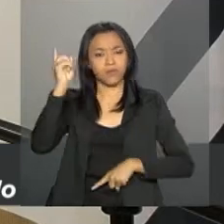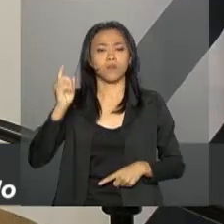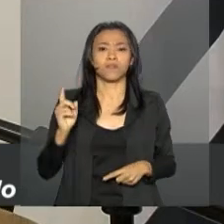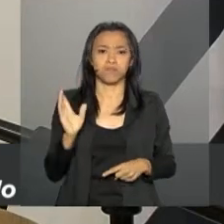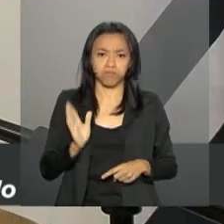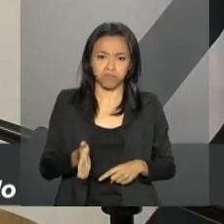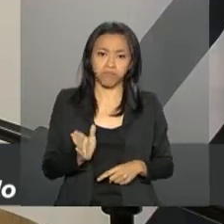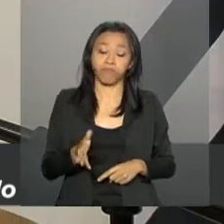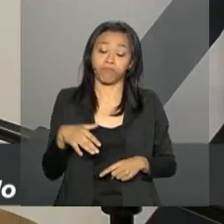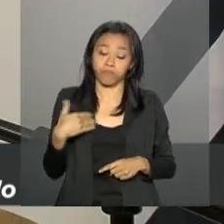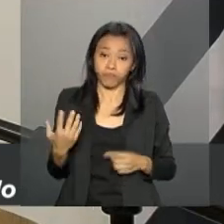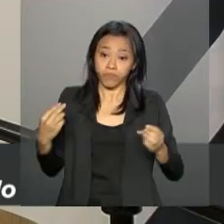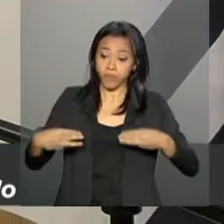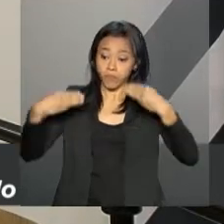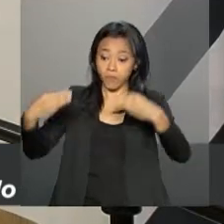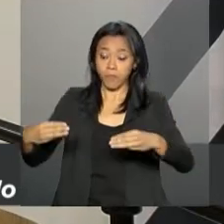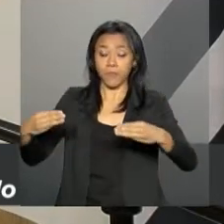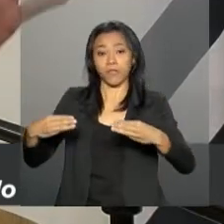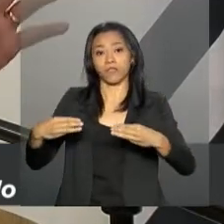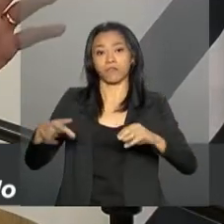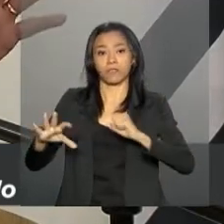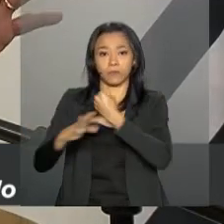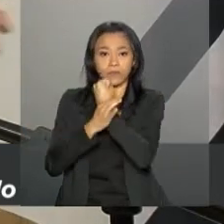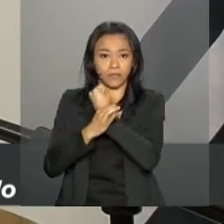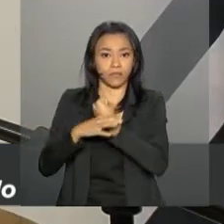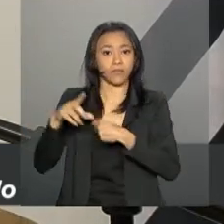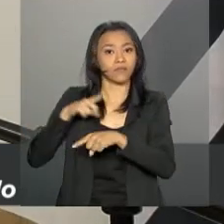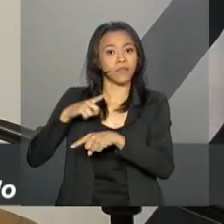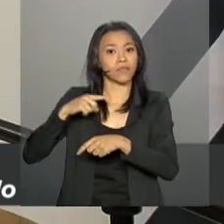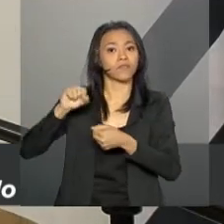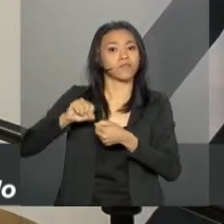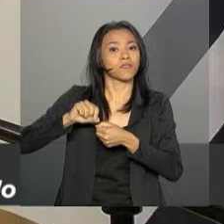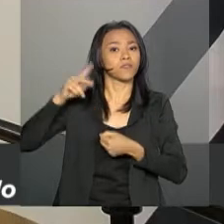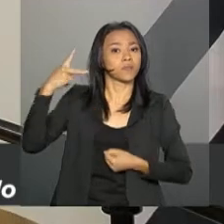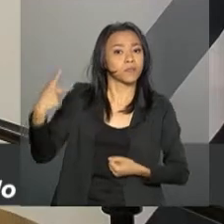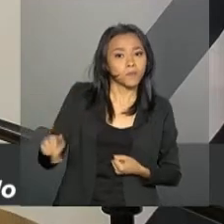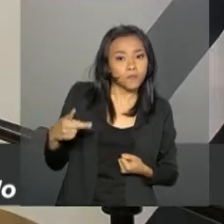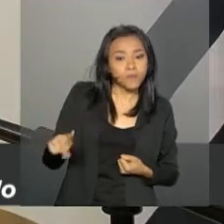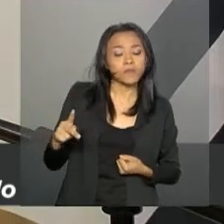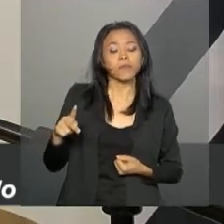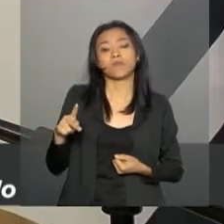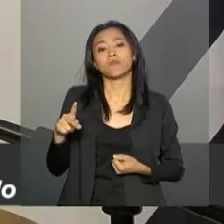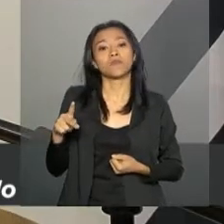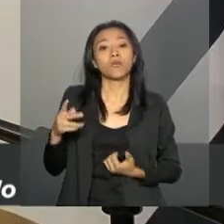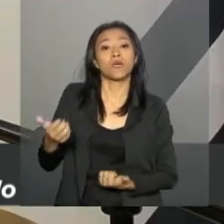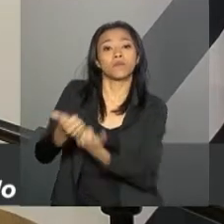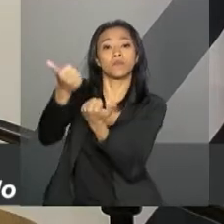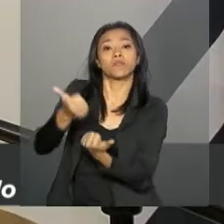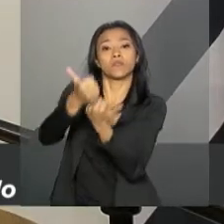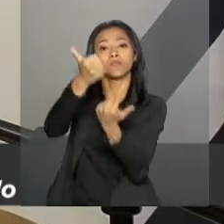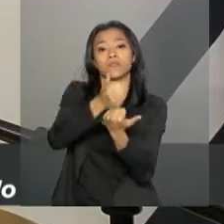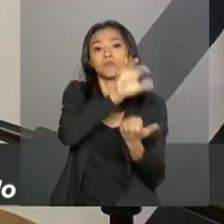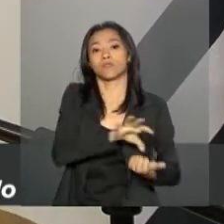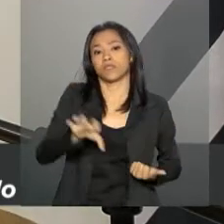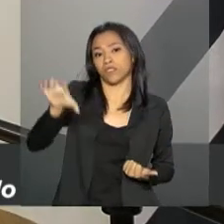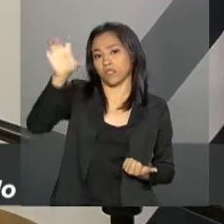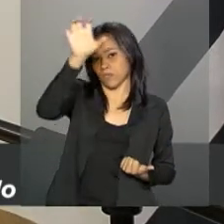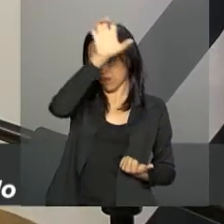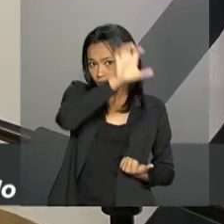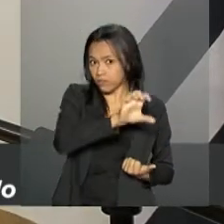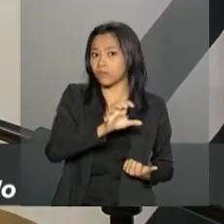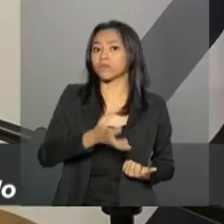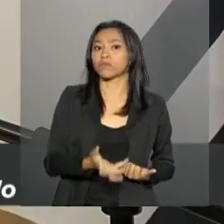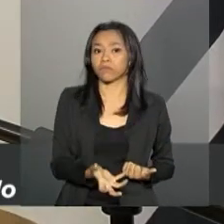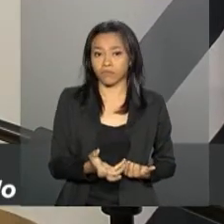razão que o Ministério da Segurança Pública tem promovido, com o auxílio das seguranças públicas estaduais, várias operações